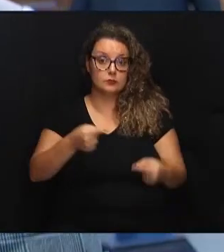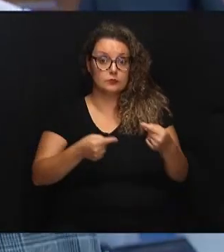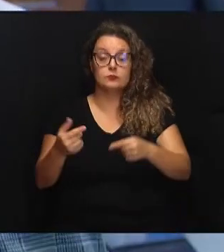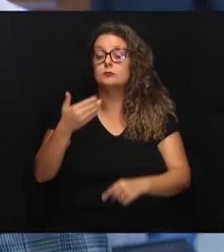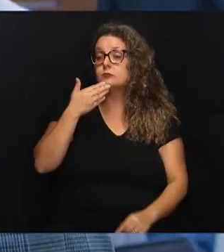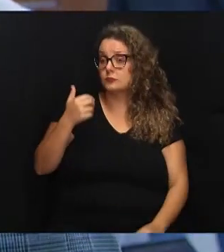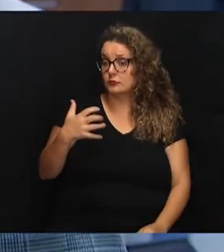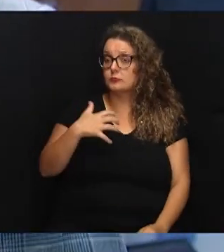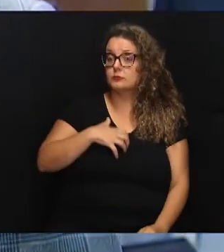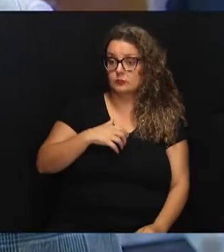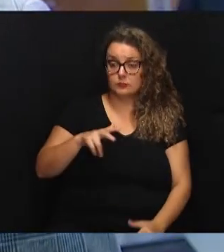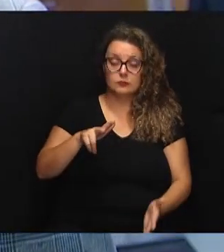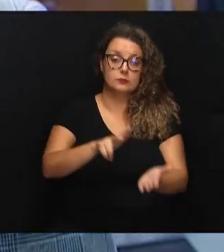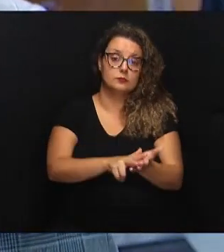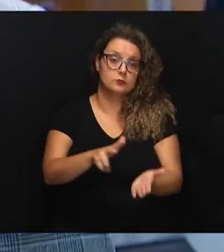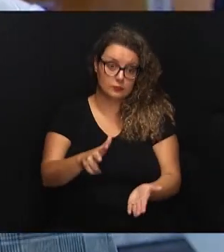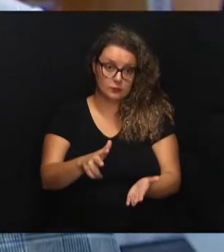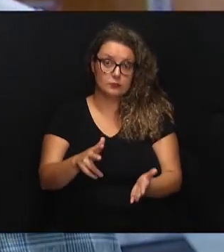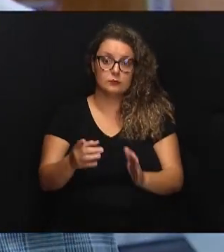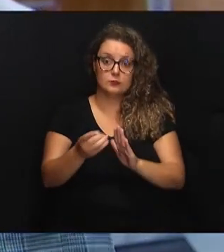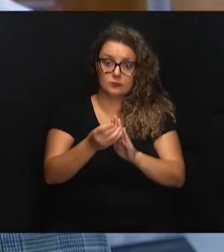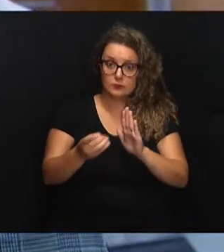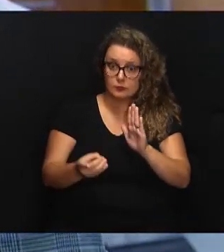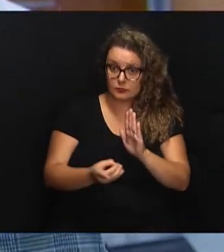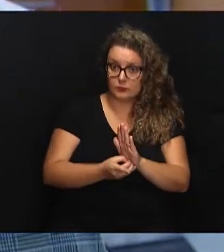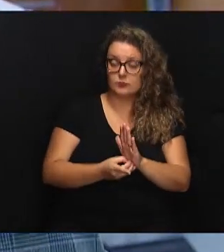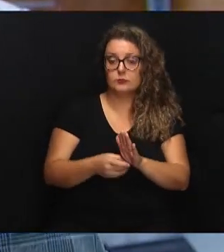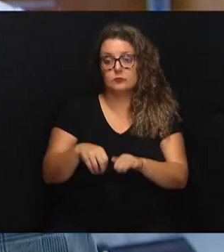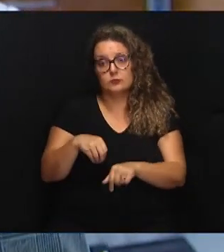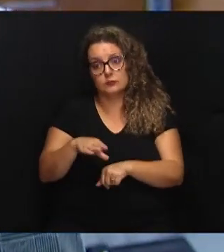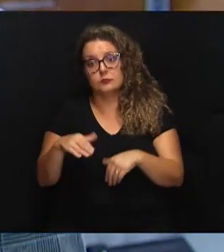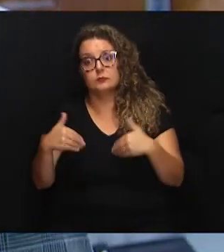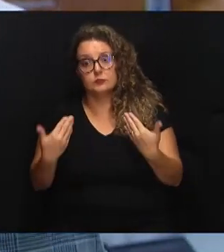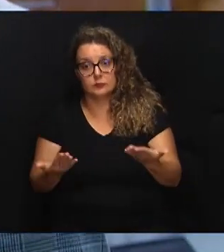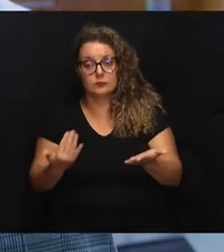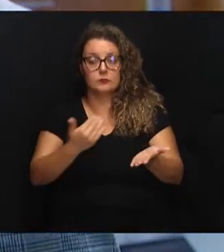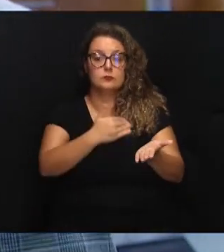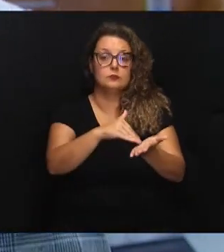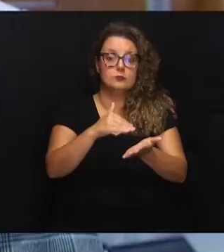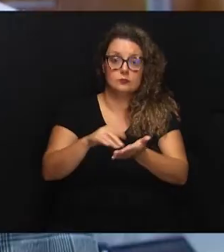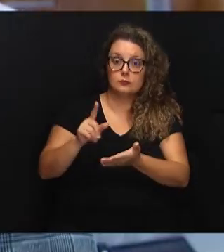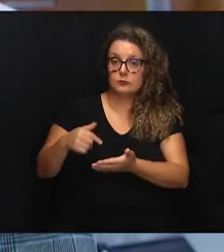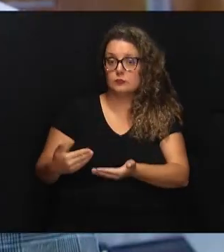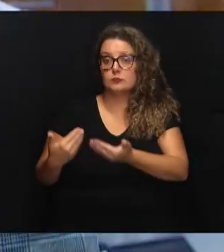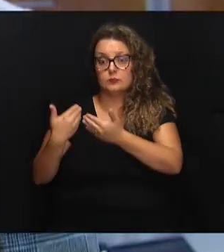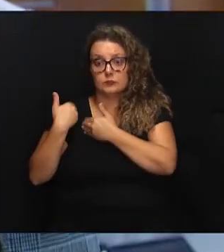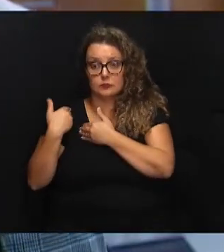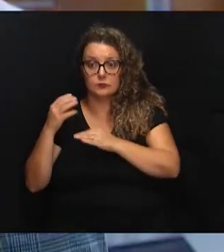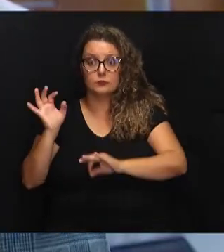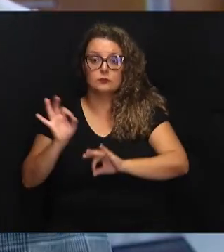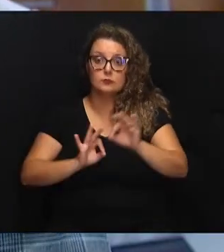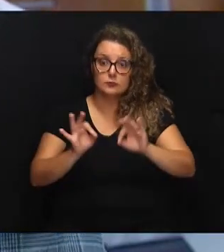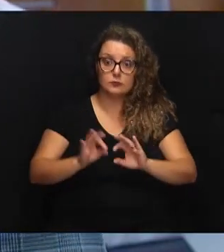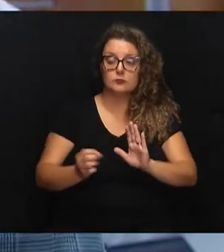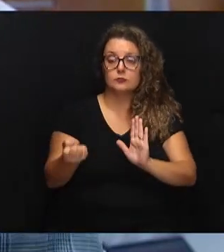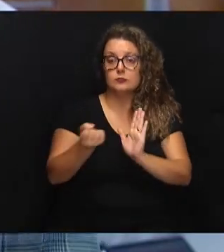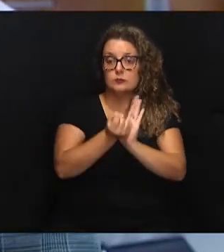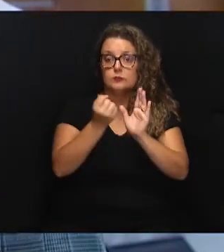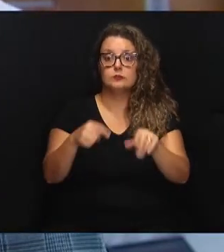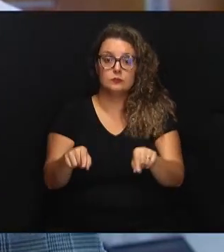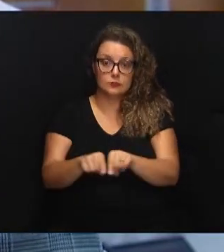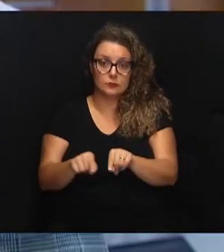forma e regulamentar através de um decreto, indicando qual secretaria seria responsável para a elaboração desse selo e